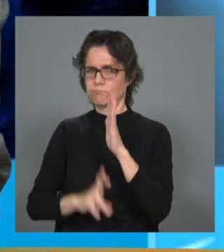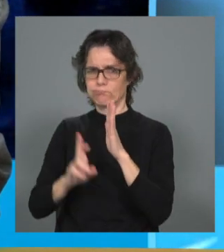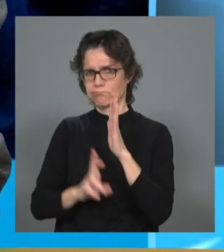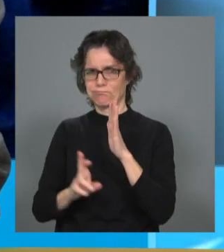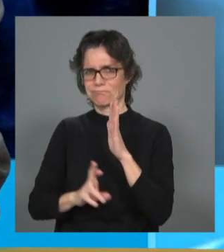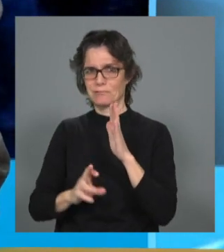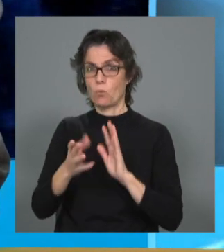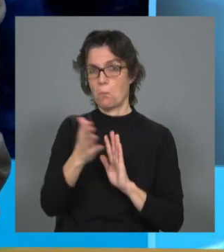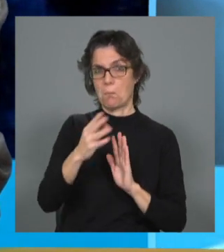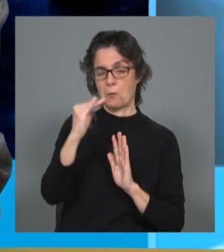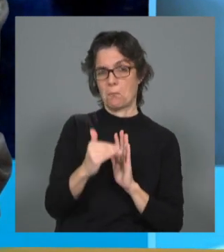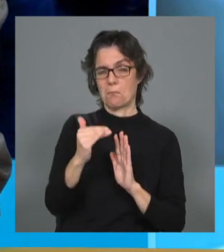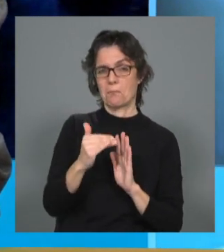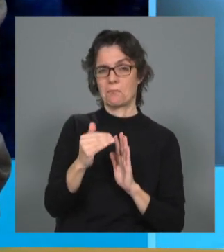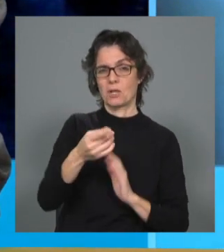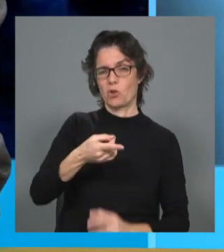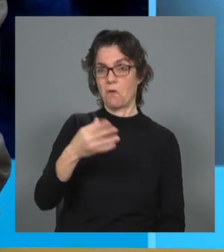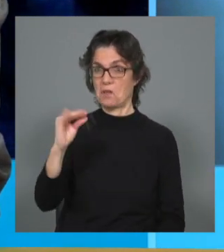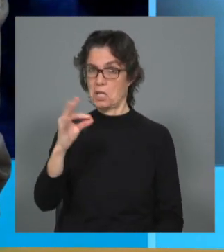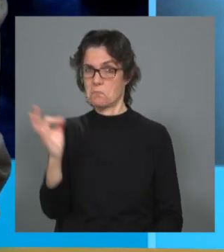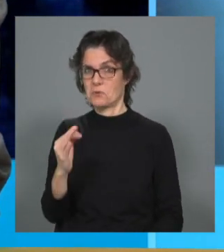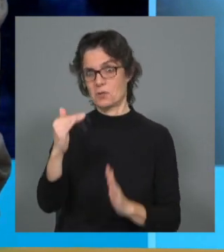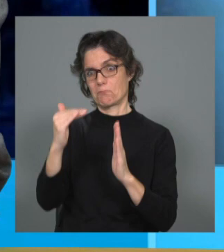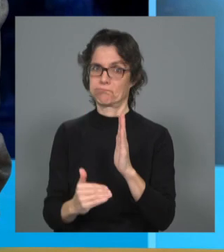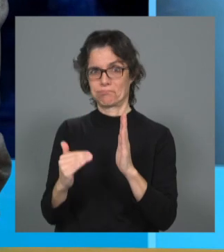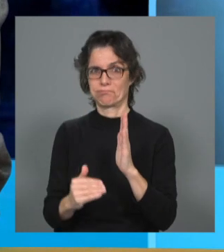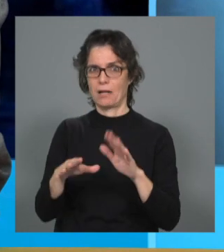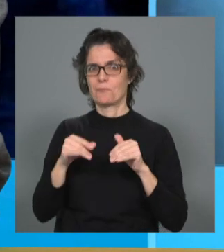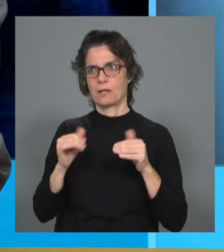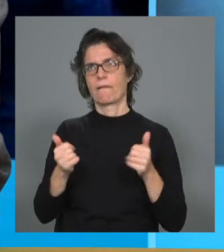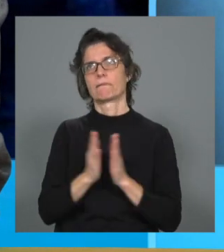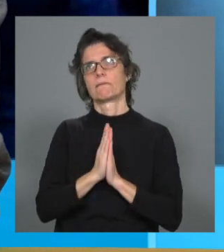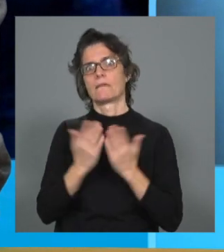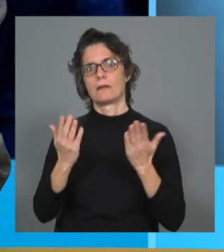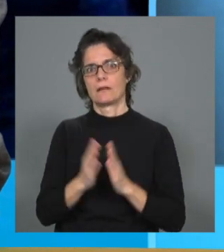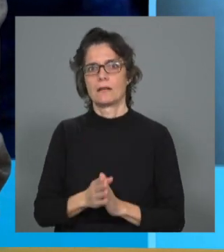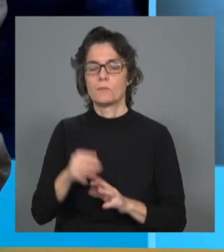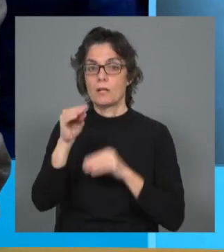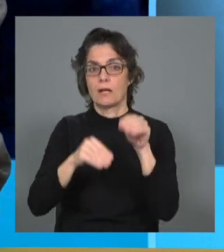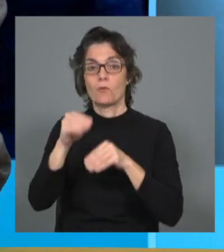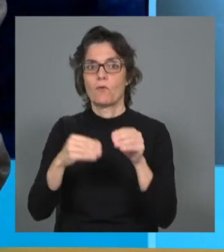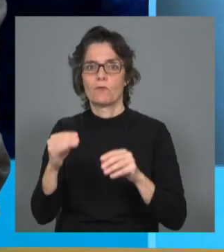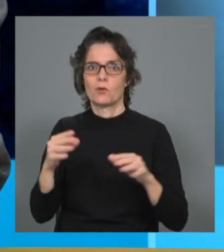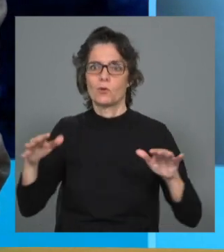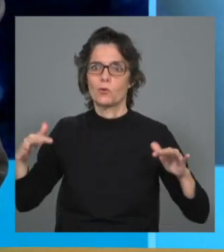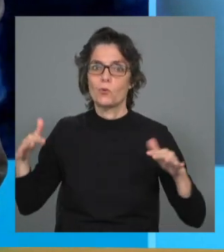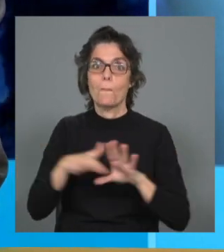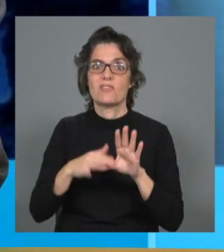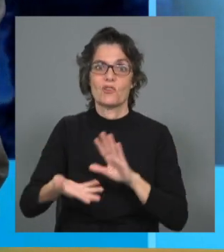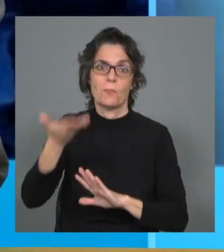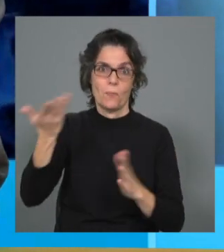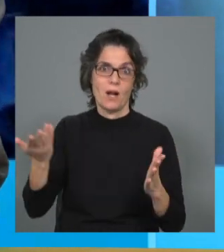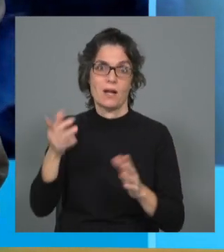9%. É sinónimo de que as pessoas se mobilizaram, que estas eleições, que de alguma maneira as tomaram